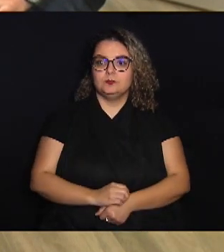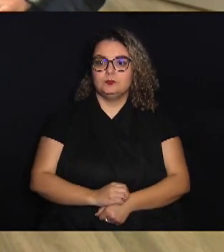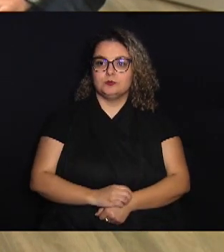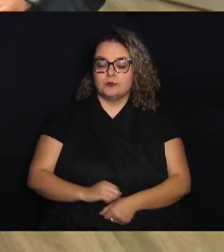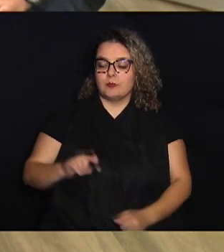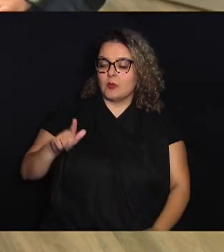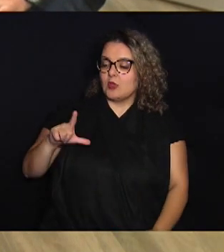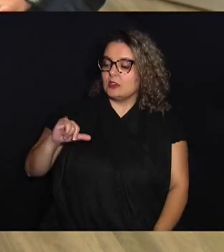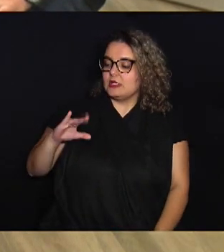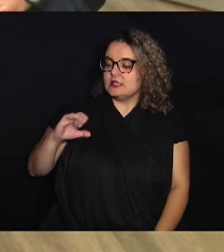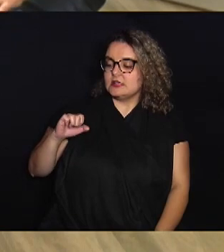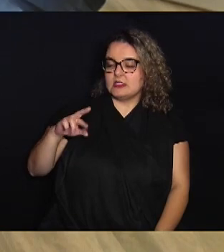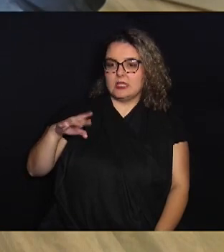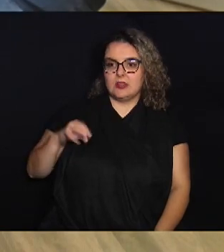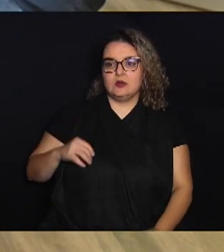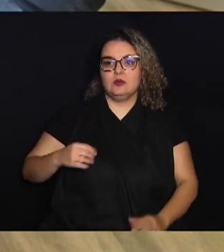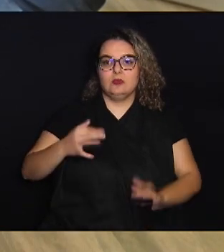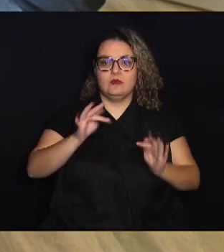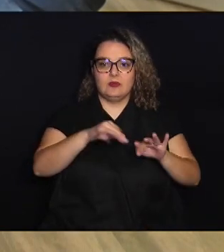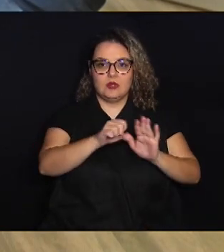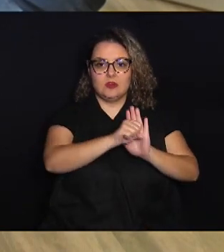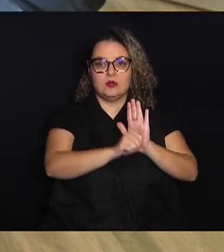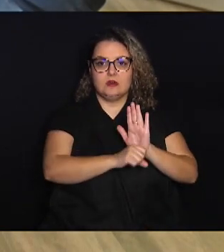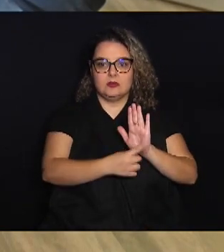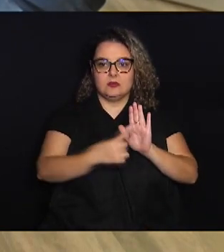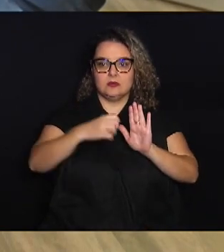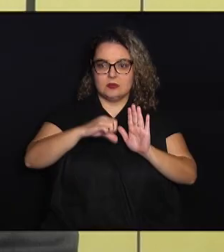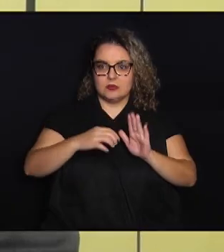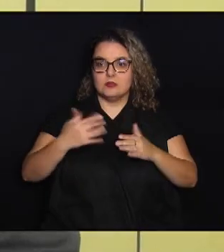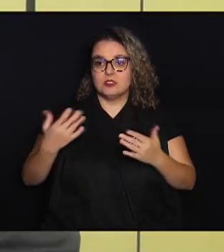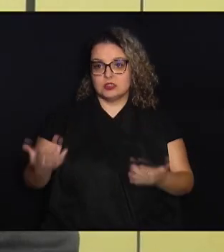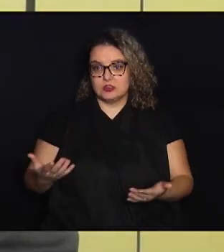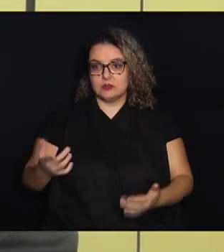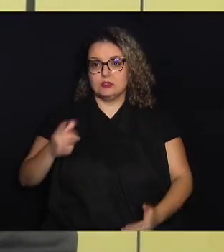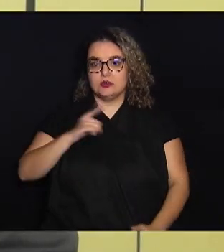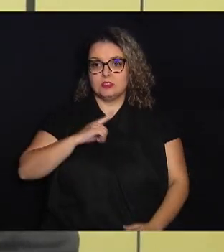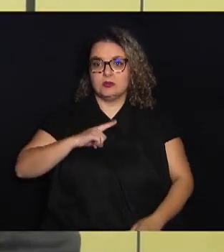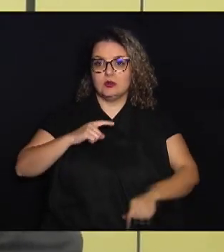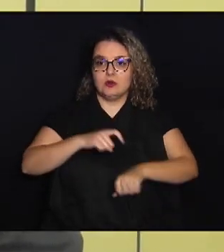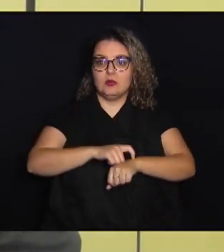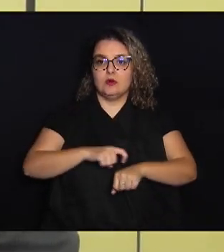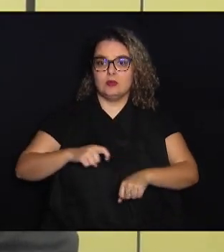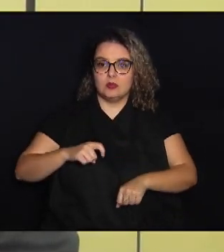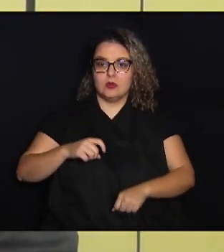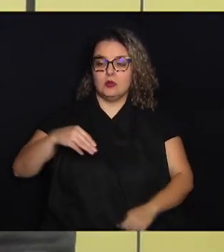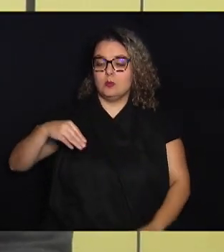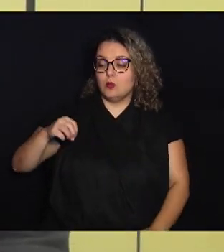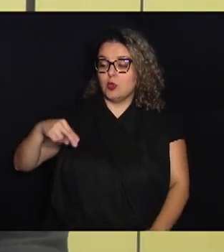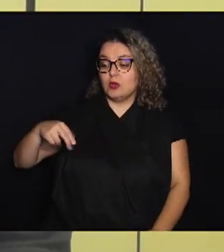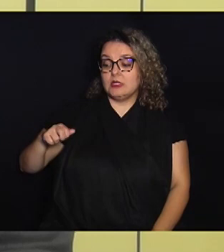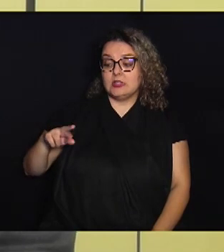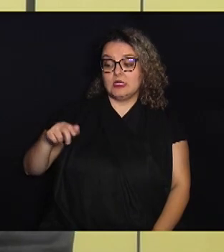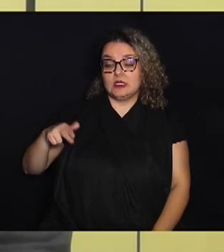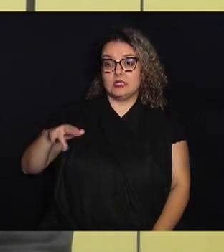ele foi vereador no final do século XIX. Puxa. Então, ele pegou aí um período ainda da monarquia, mas como o Sidney estava falando, ele